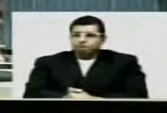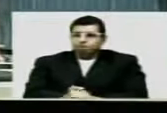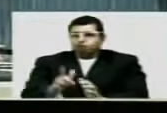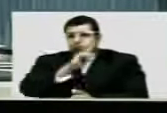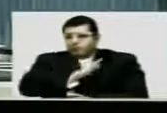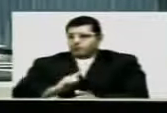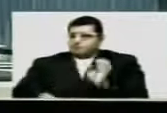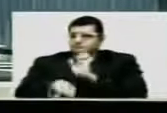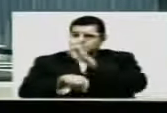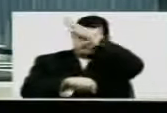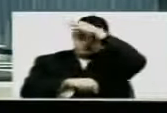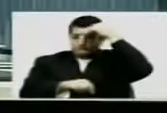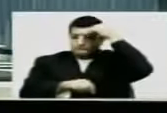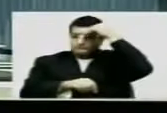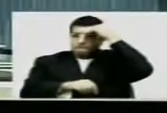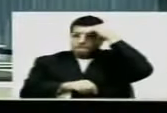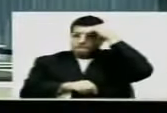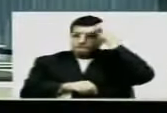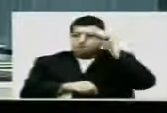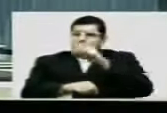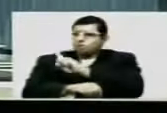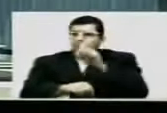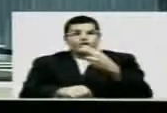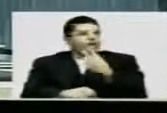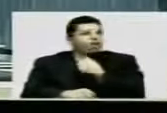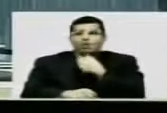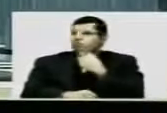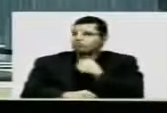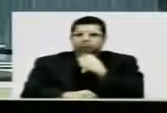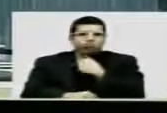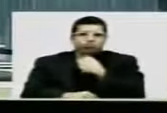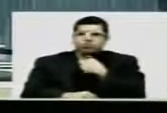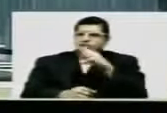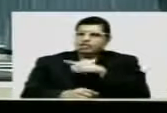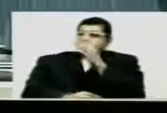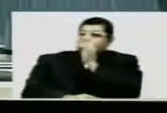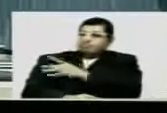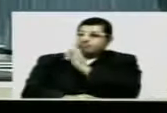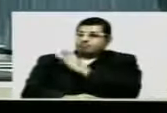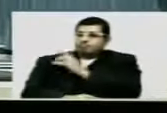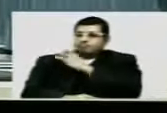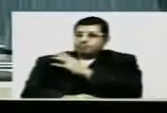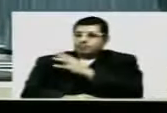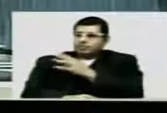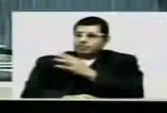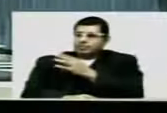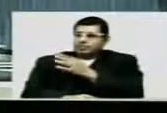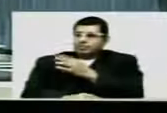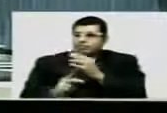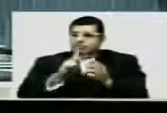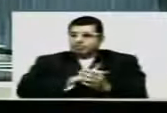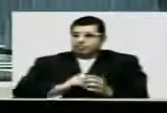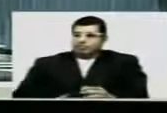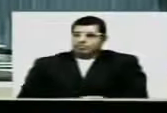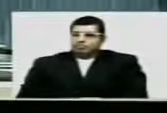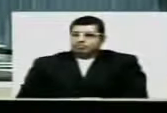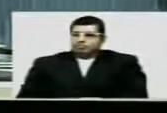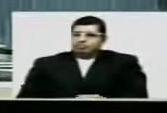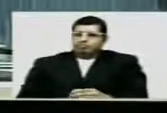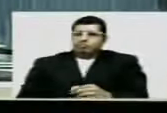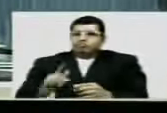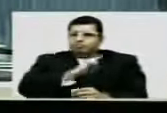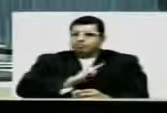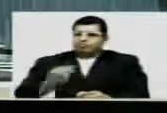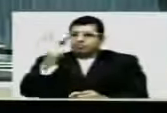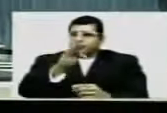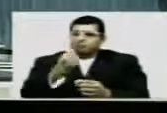O governador do estado do Amazonas não pode ter medo de melindrar a presidente Dilma e o governo